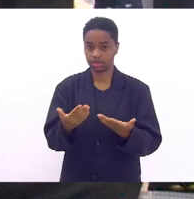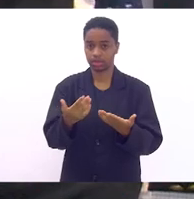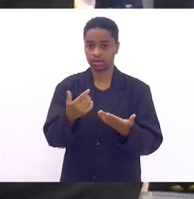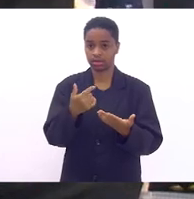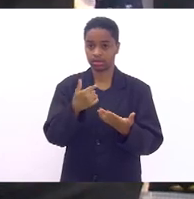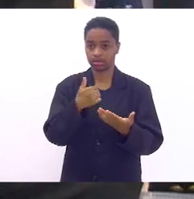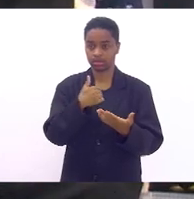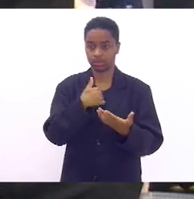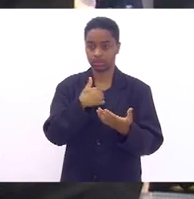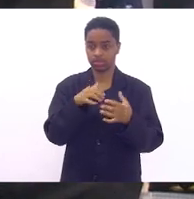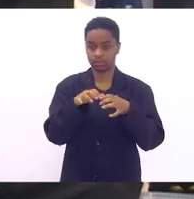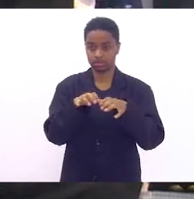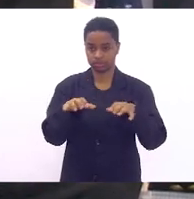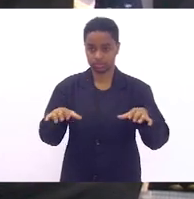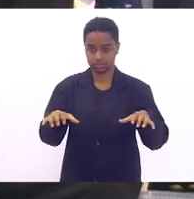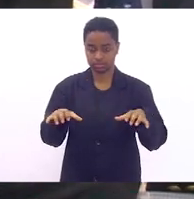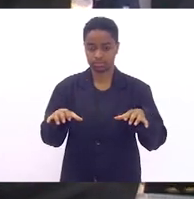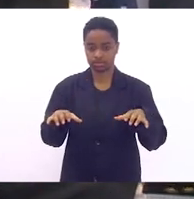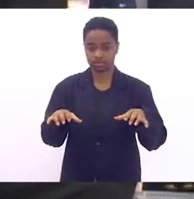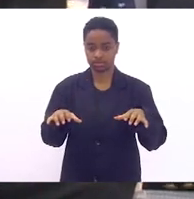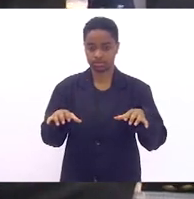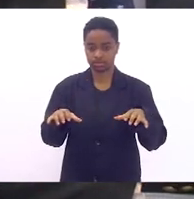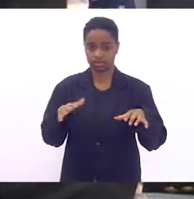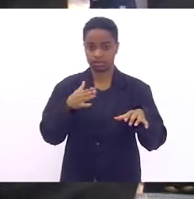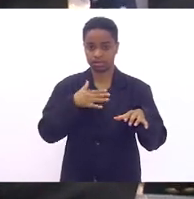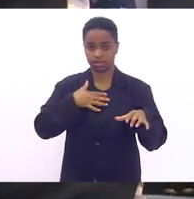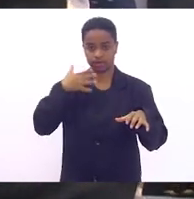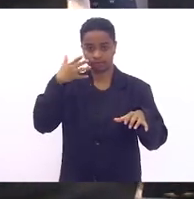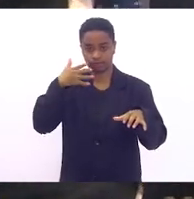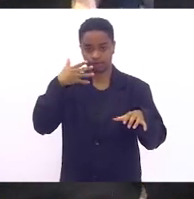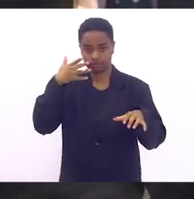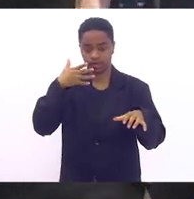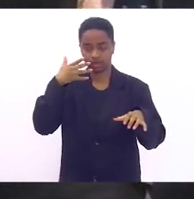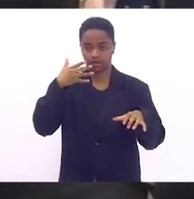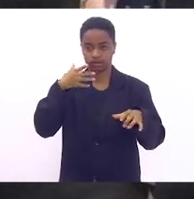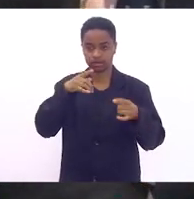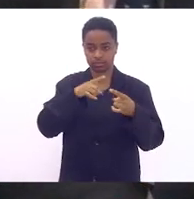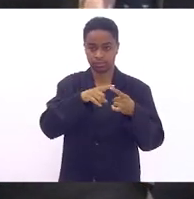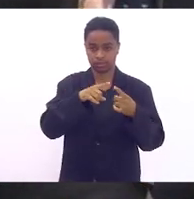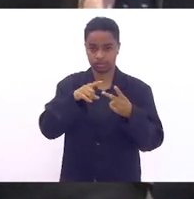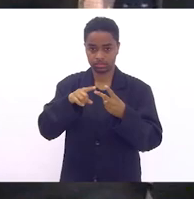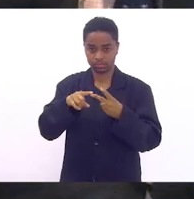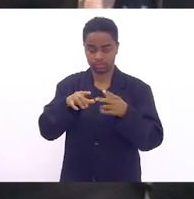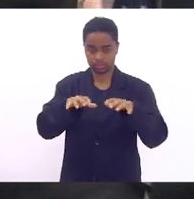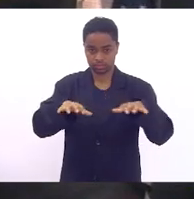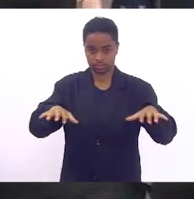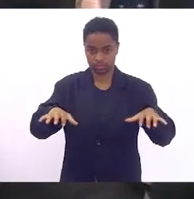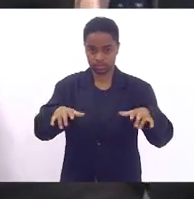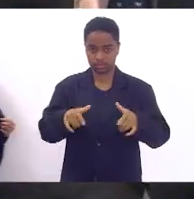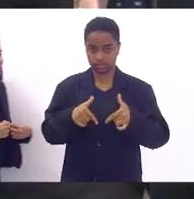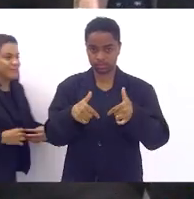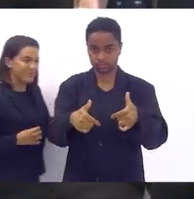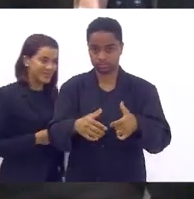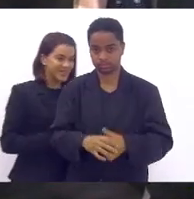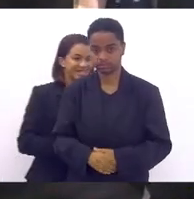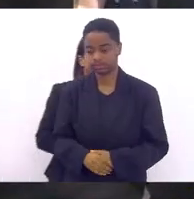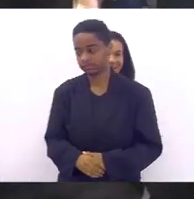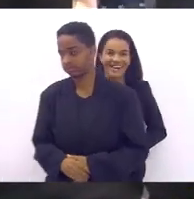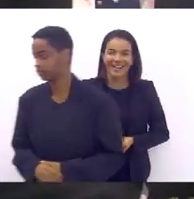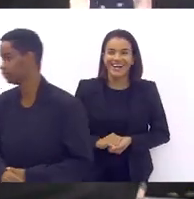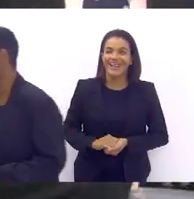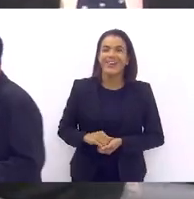ou menos a minha a a minha fala em em dois assuntos como